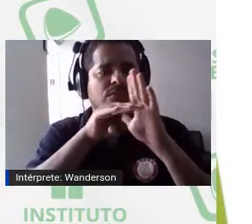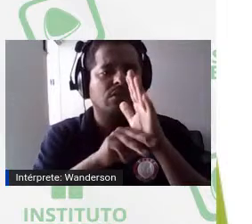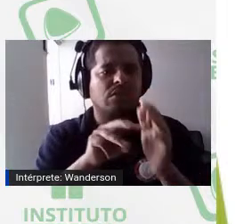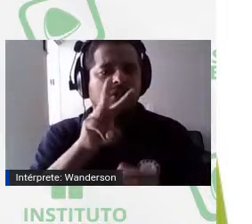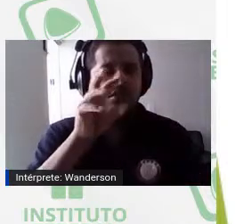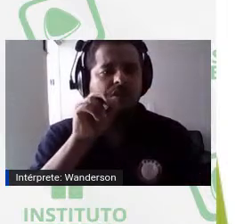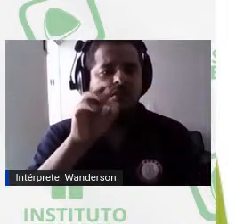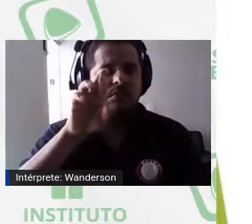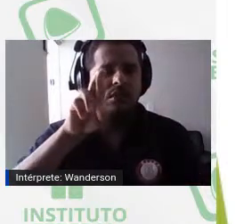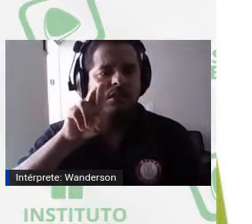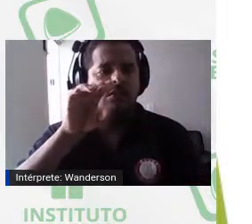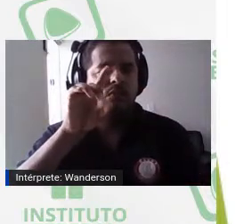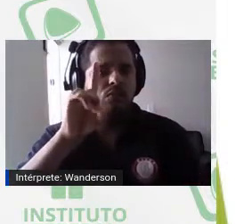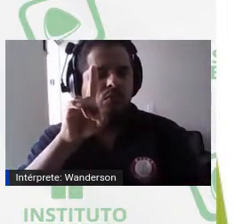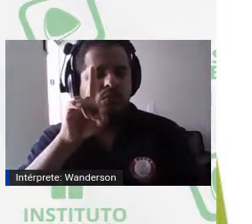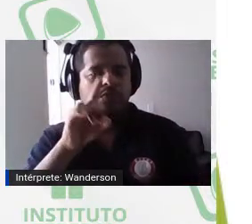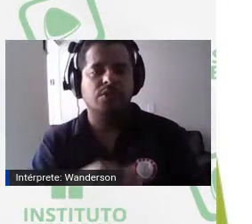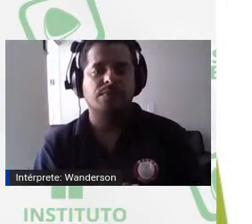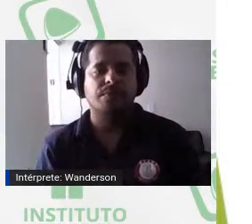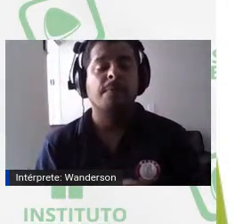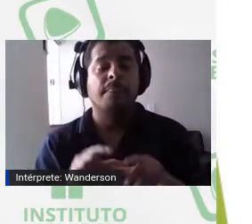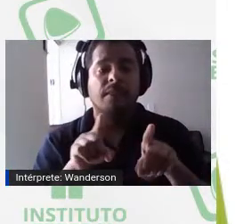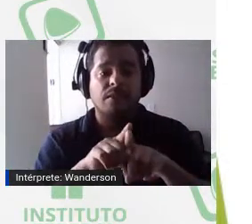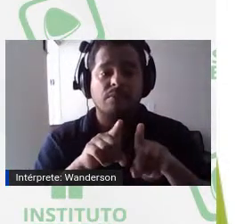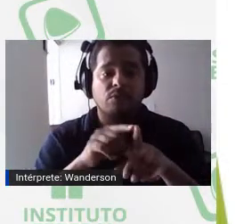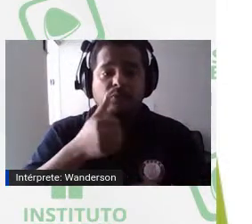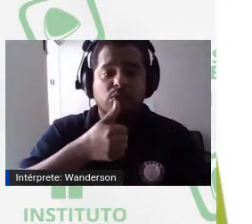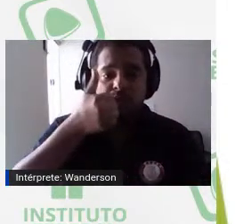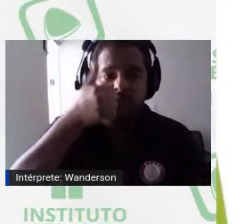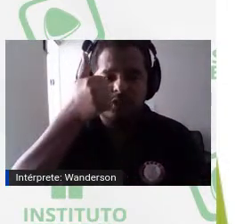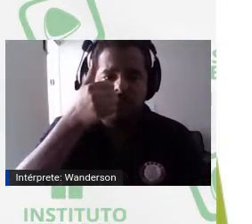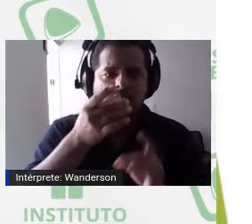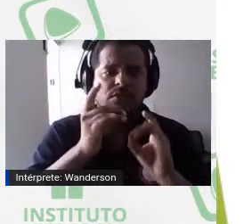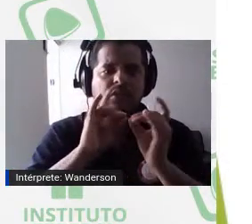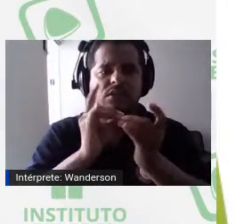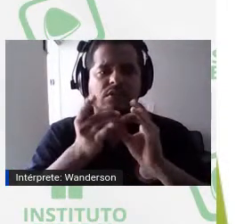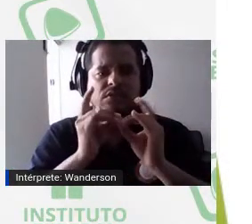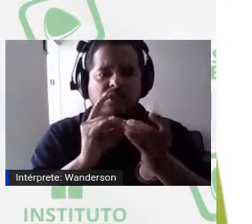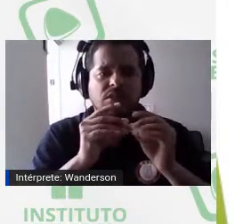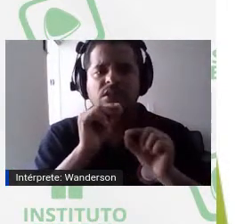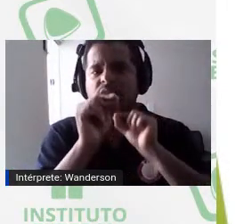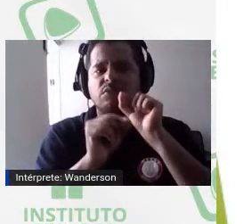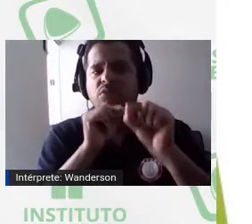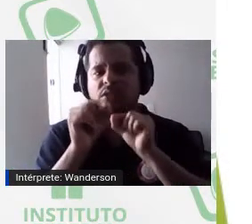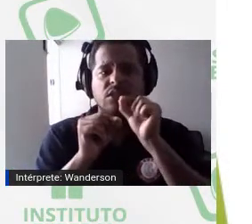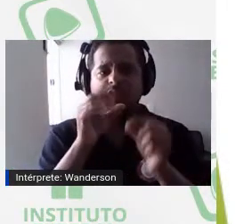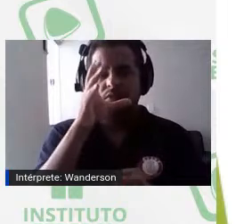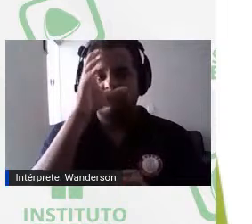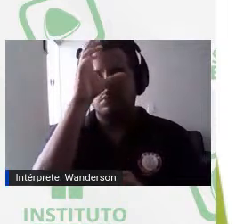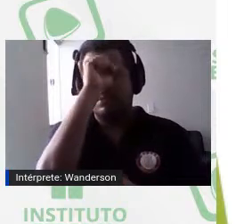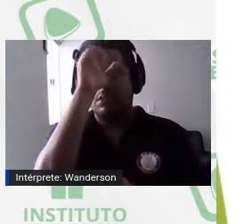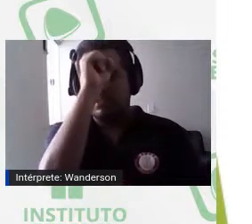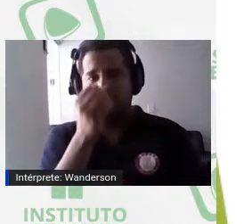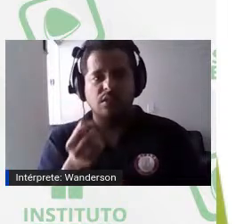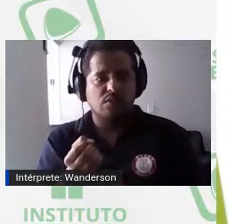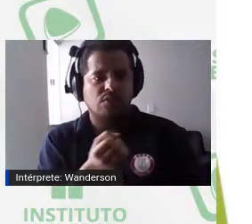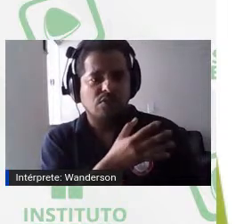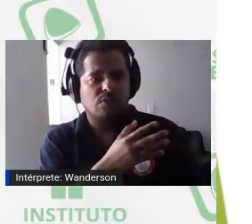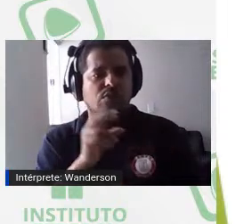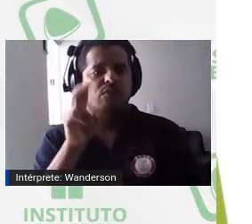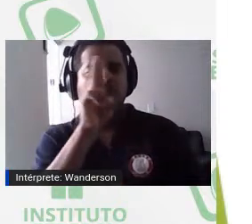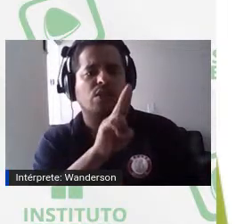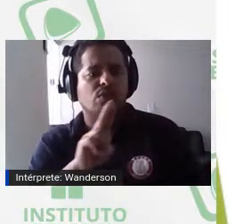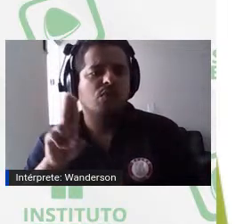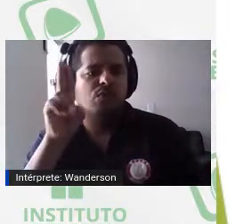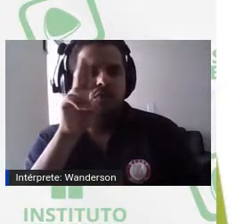matemática. Como ponto positivo dessas oficinas, a gente tira aqui o novo aprendizado mesmo, né? Como, por exemplo, o uso de um software como o